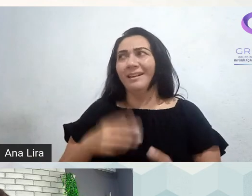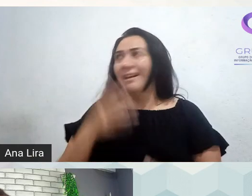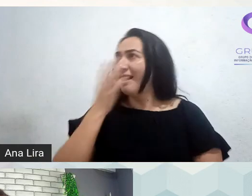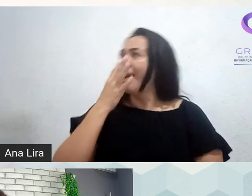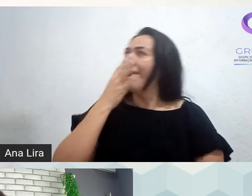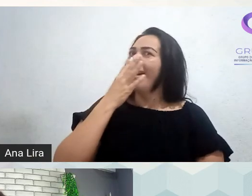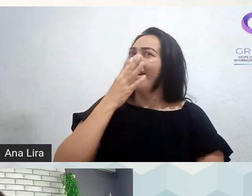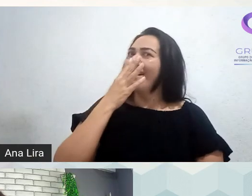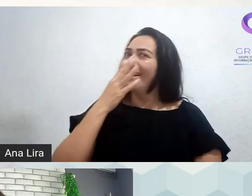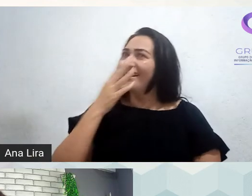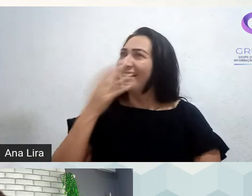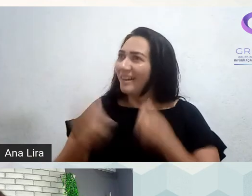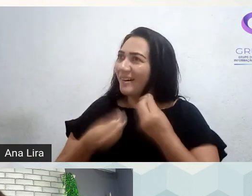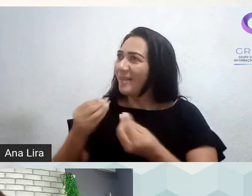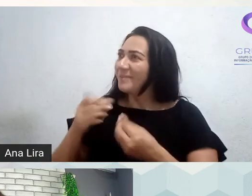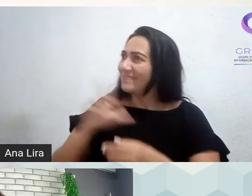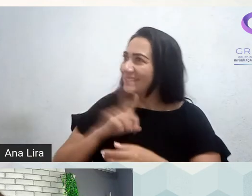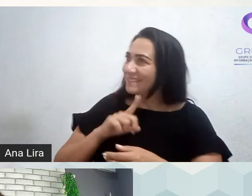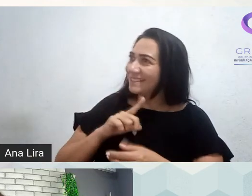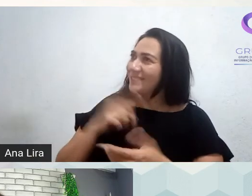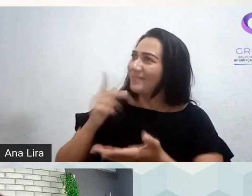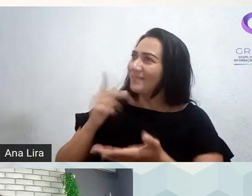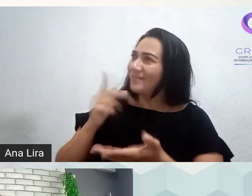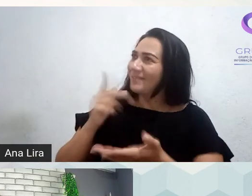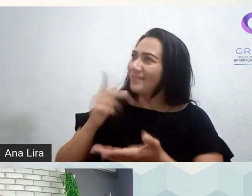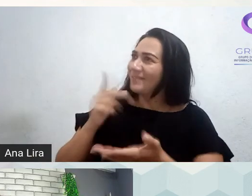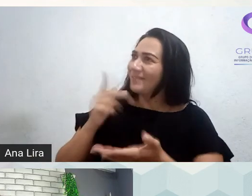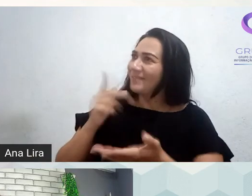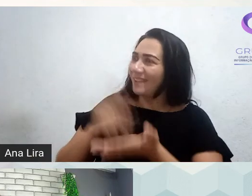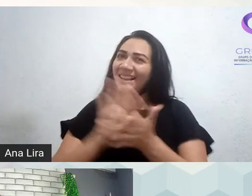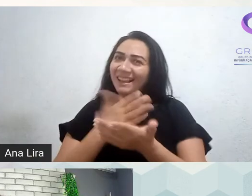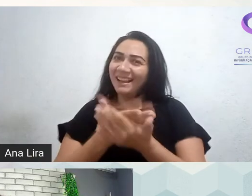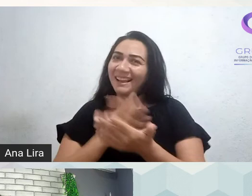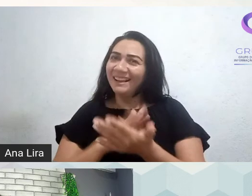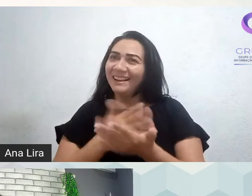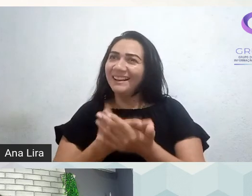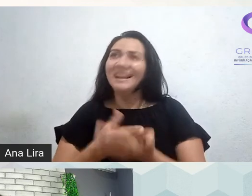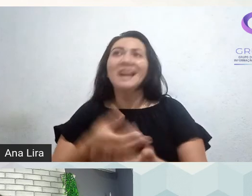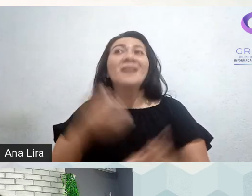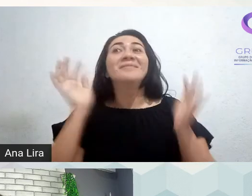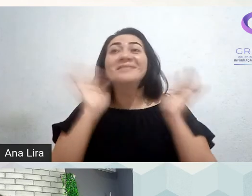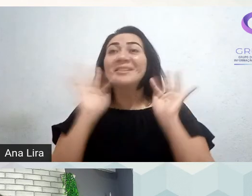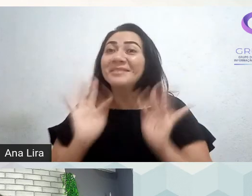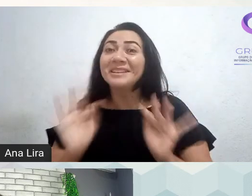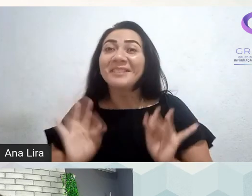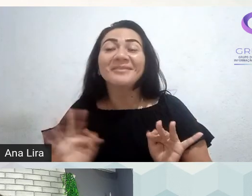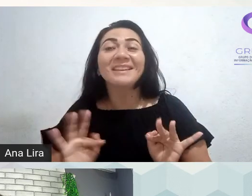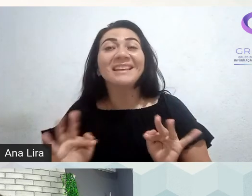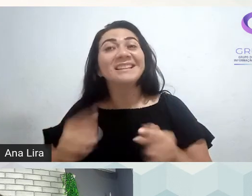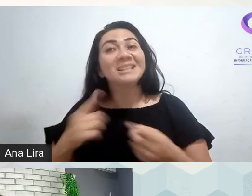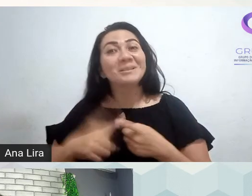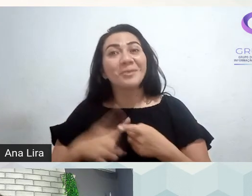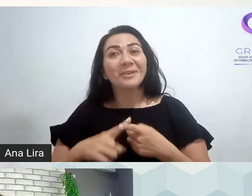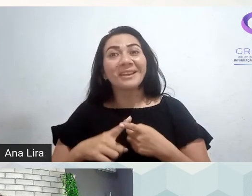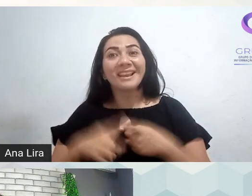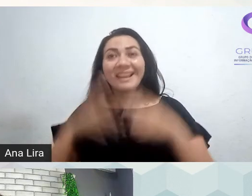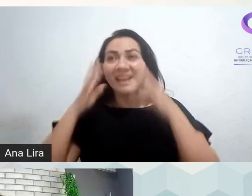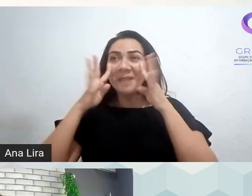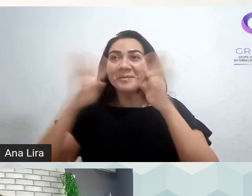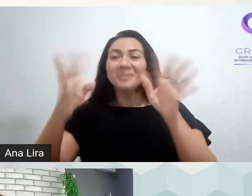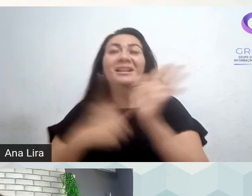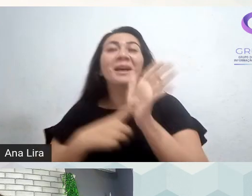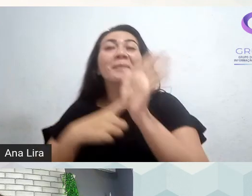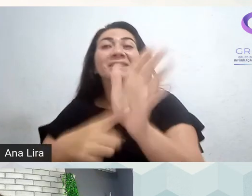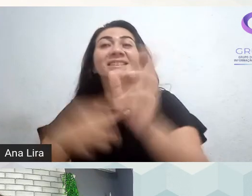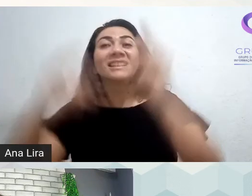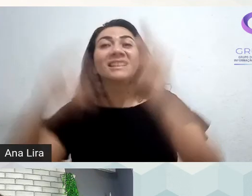um intérprete de Libras, ou seja, uma apresentação circense que ela pudesse se sentir, vamos dizer